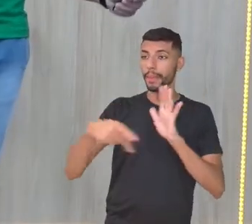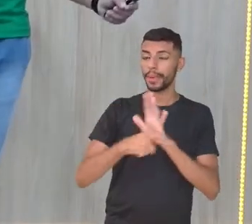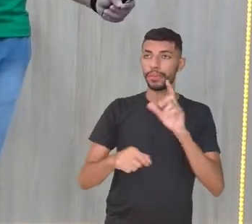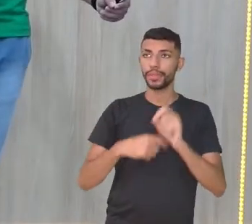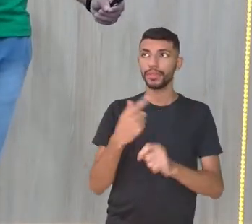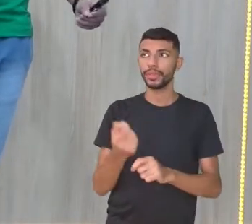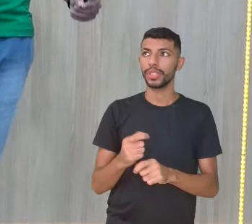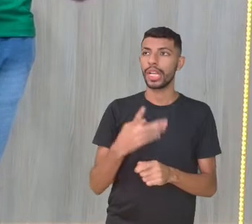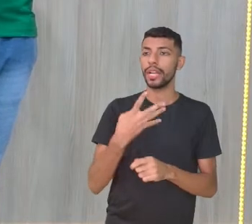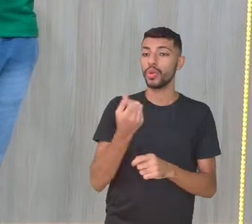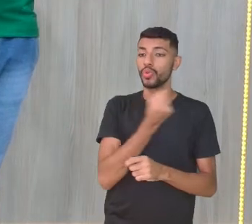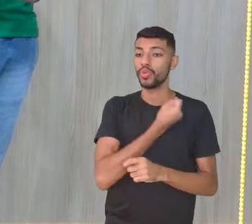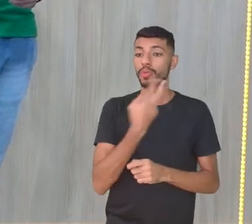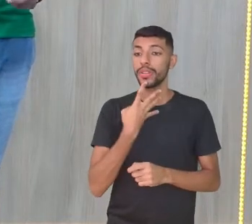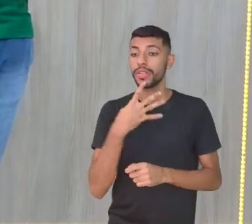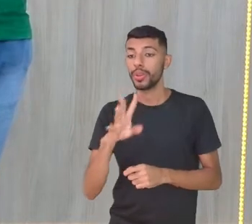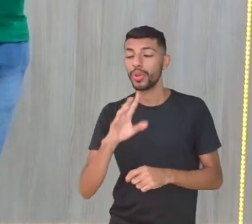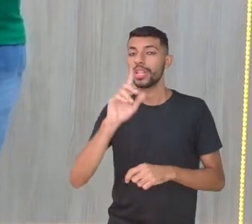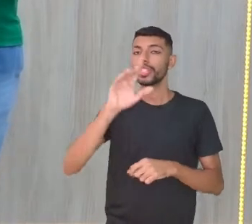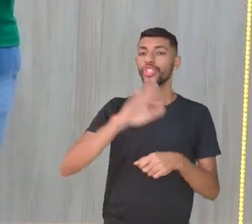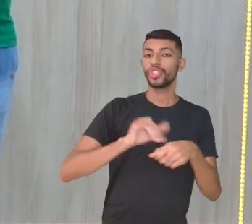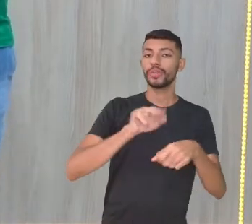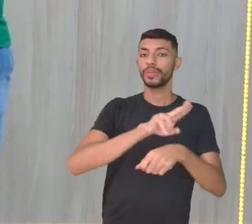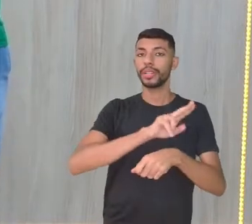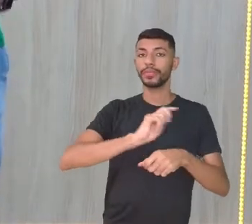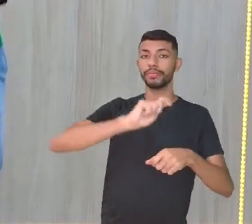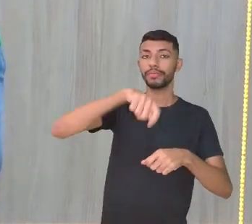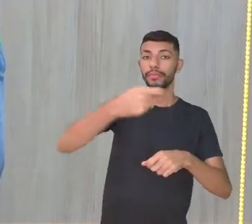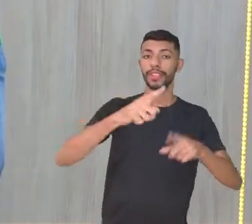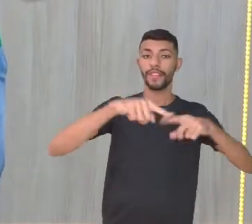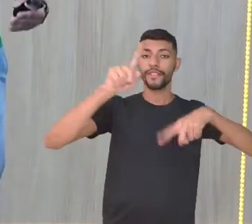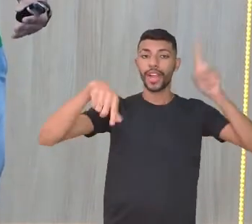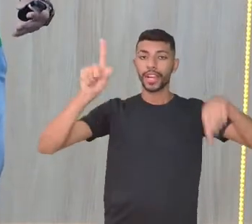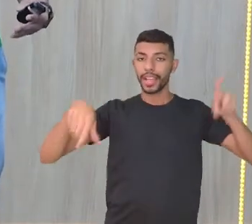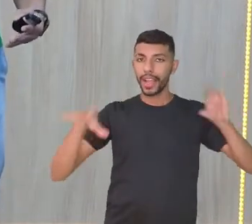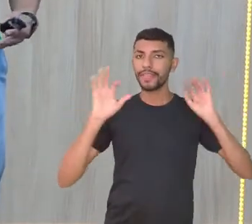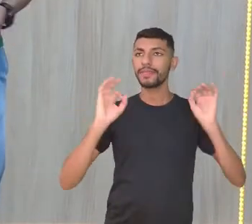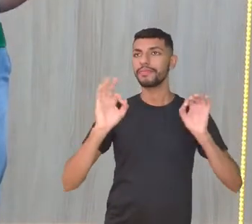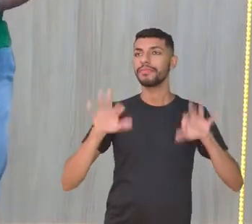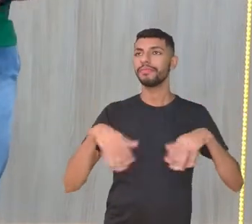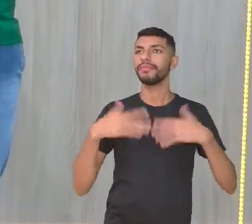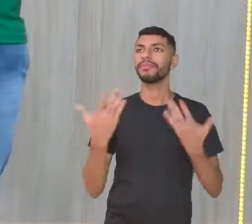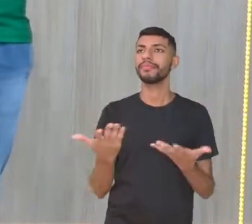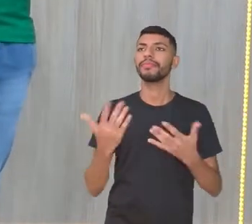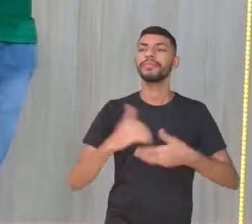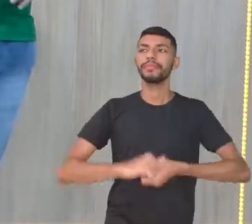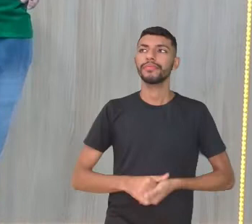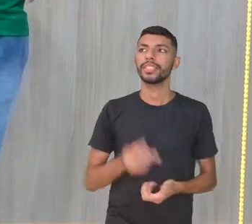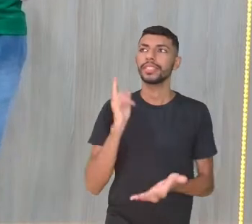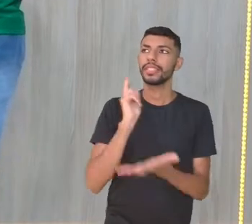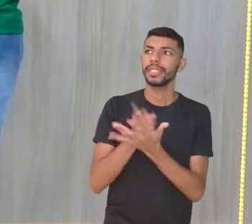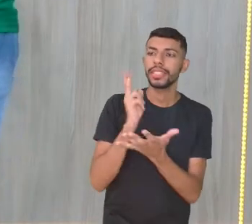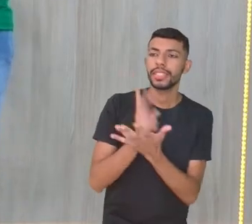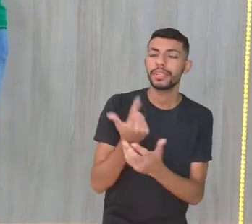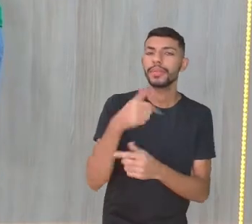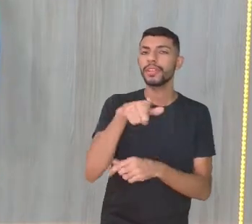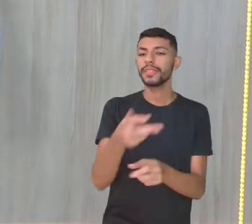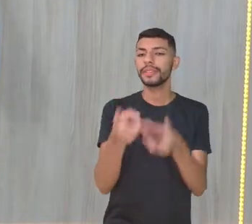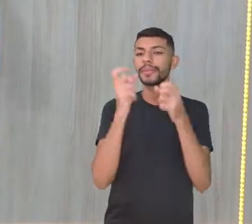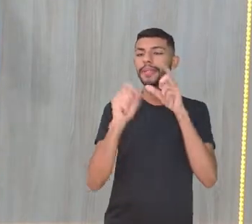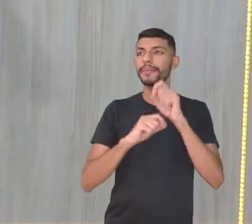termos desconhecidos chamados de variáveis ou de incógnitas, certo? Então, sempre que você vê aí